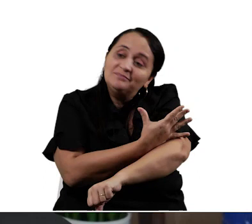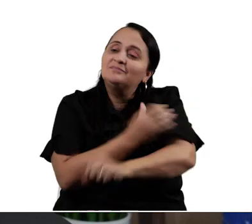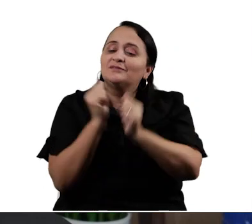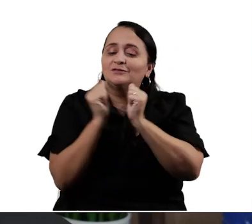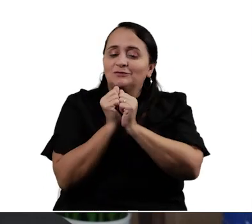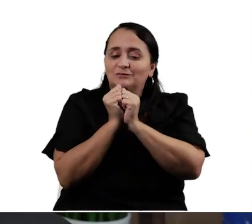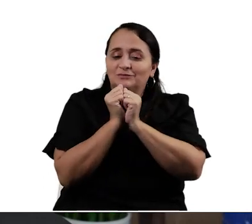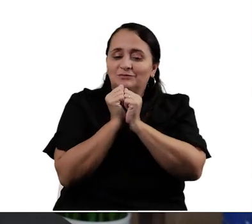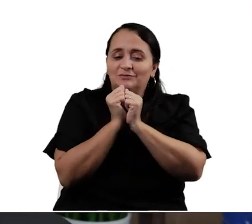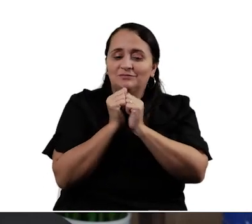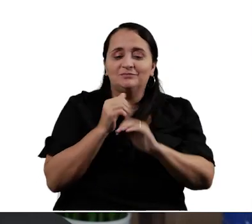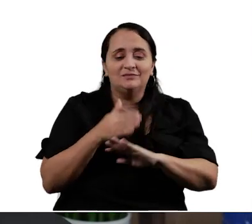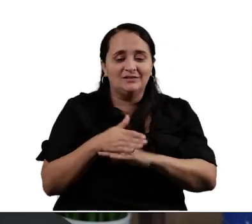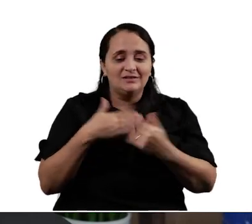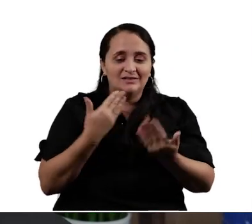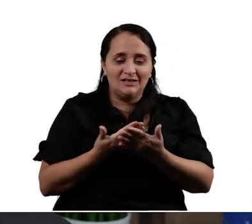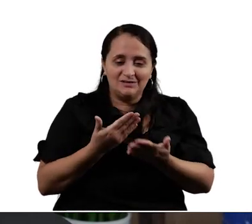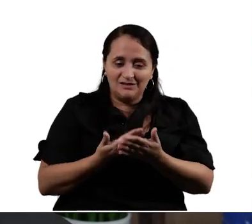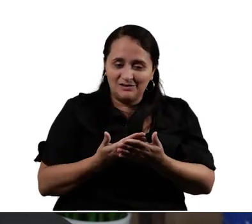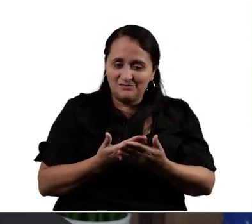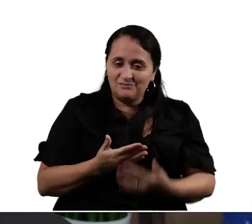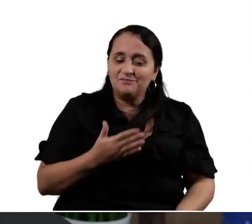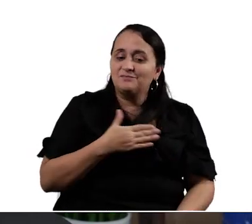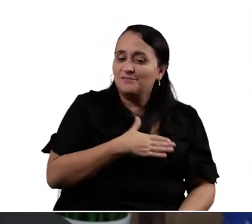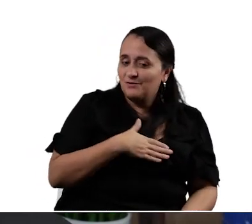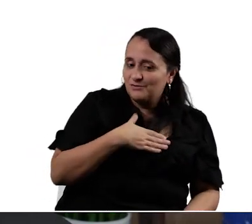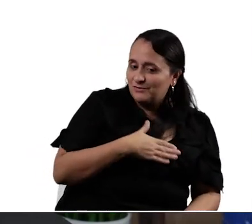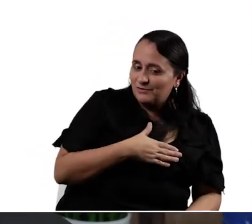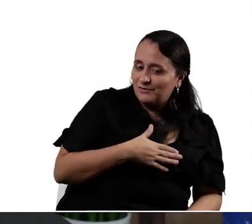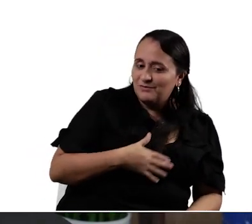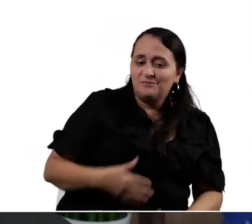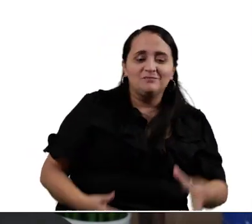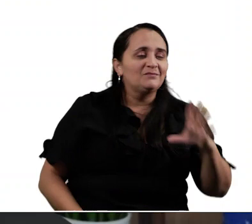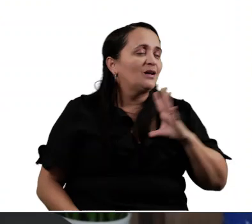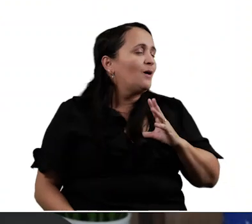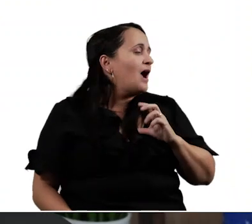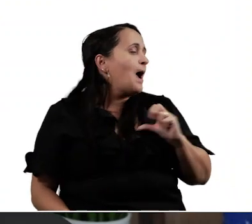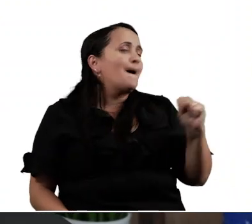aula. E aí, meus alunos gostaram? Gostou, Lili? Ai, eu amei essa